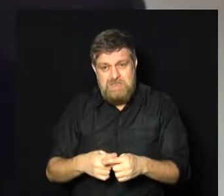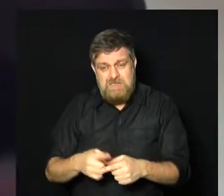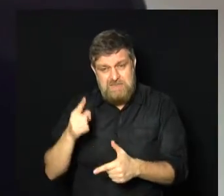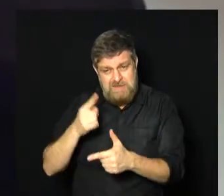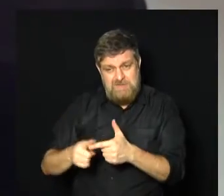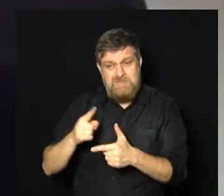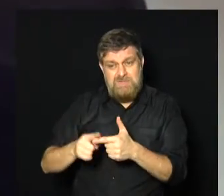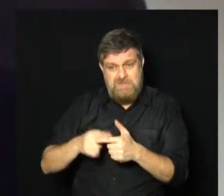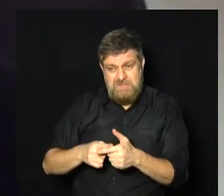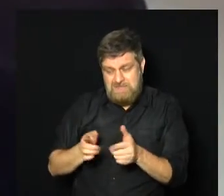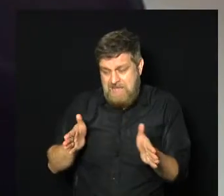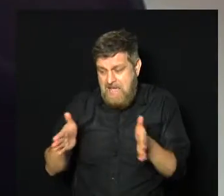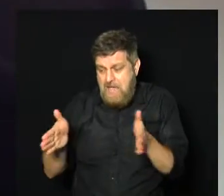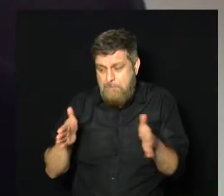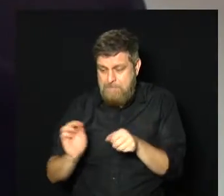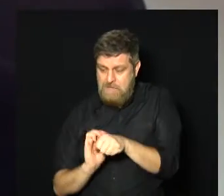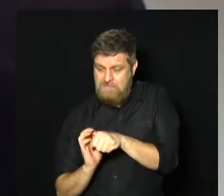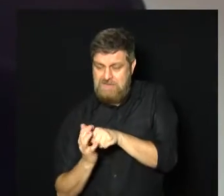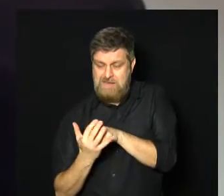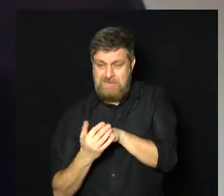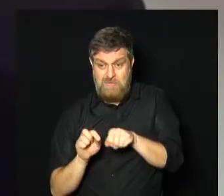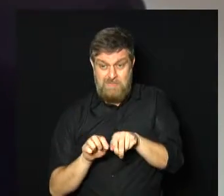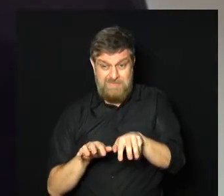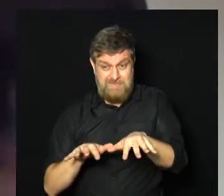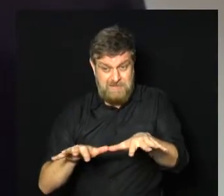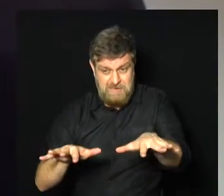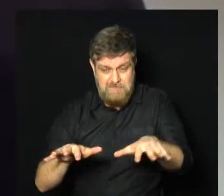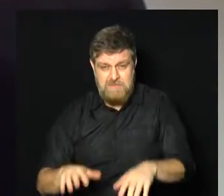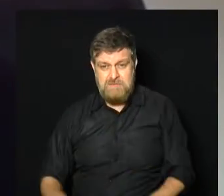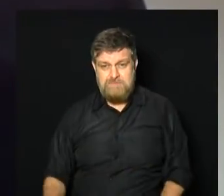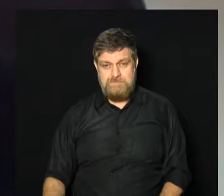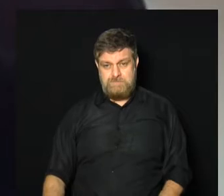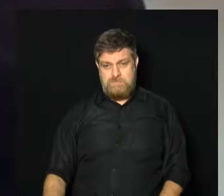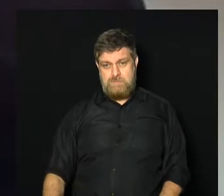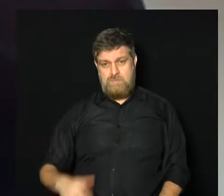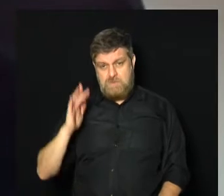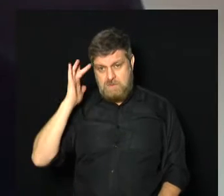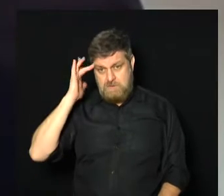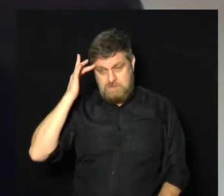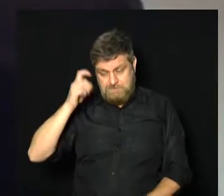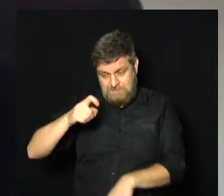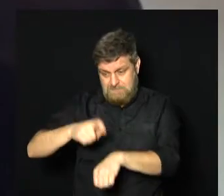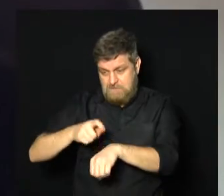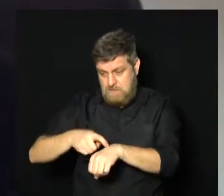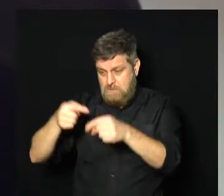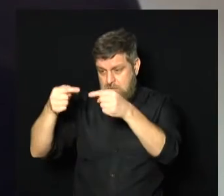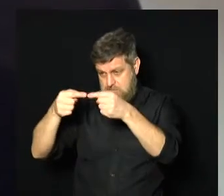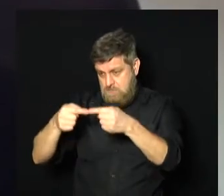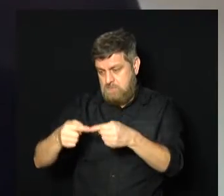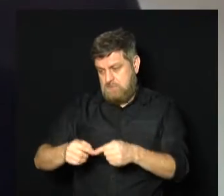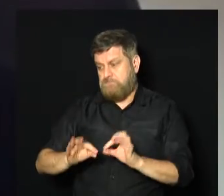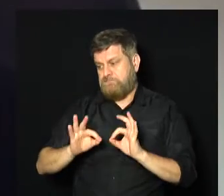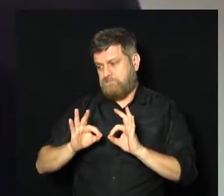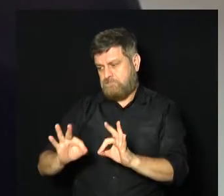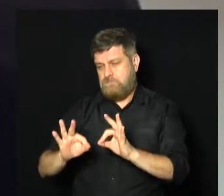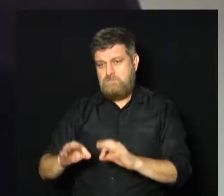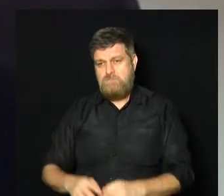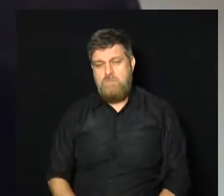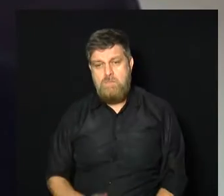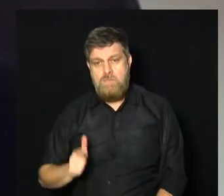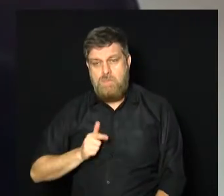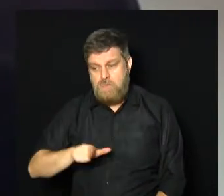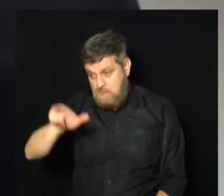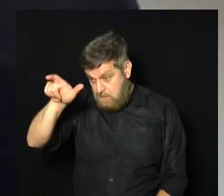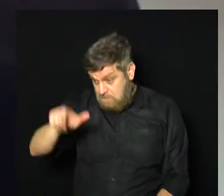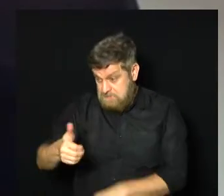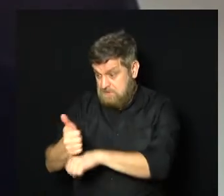foi esse momento de pandemia, né? Então, eu acho que a hora é muito oportuna. Quer dizer, as trabalhadoras,